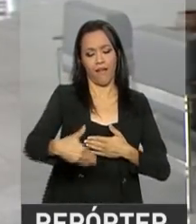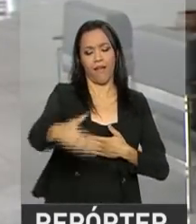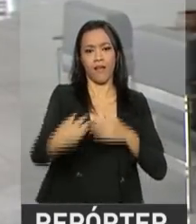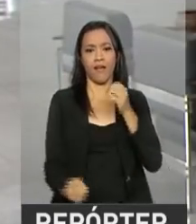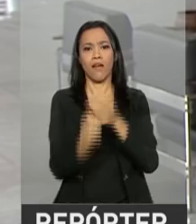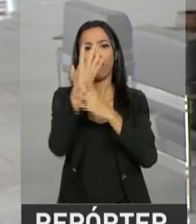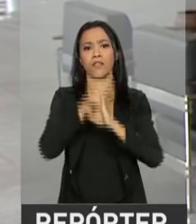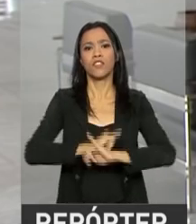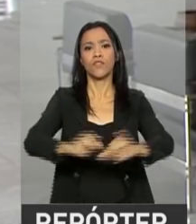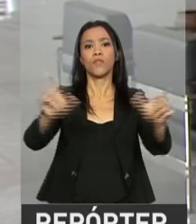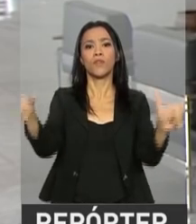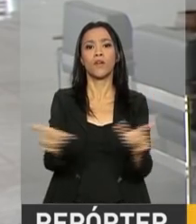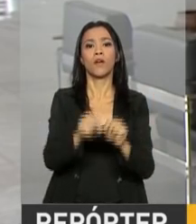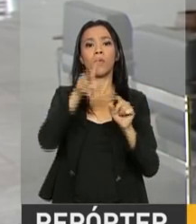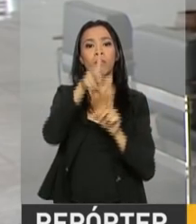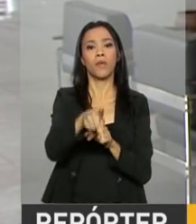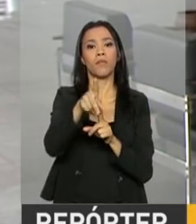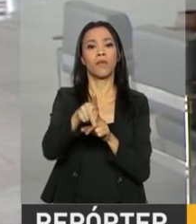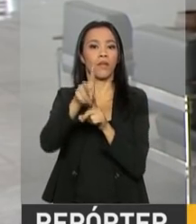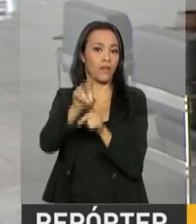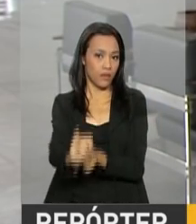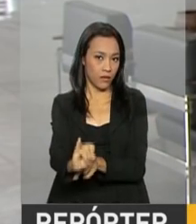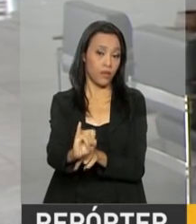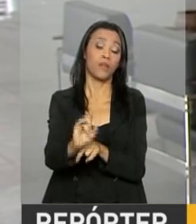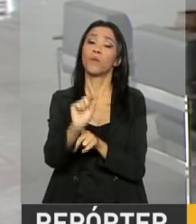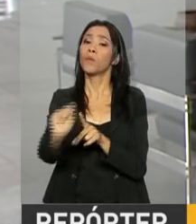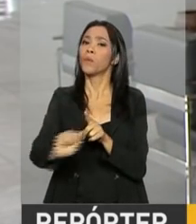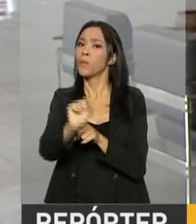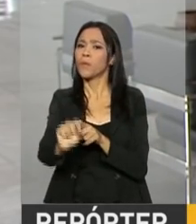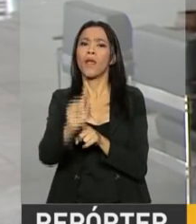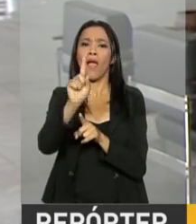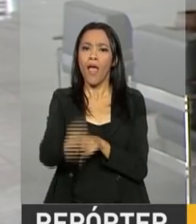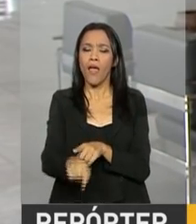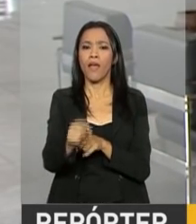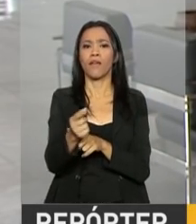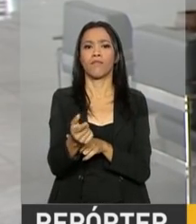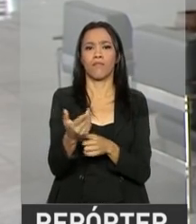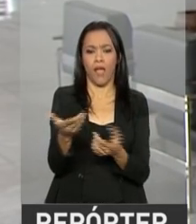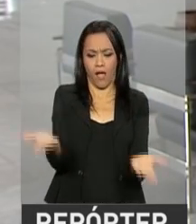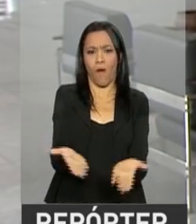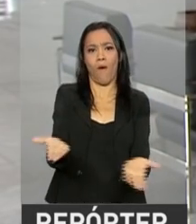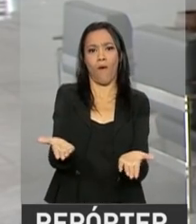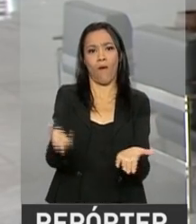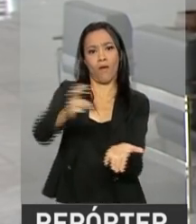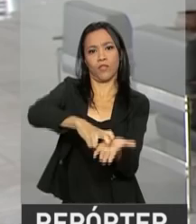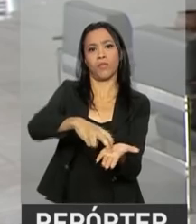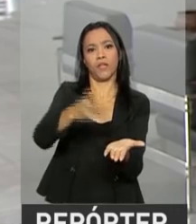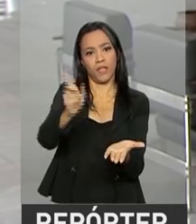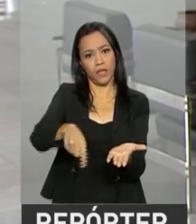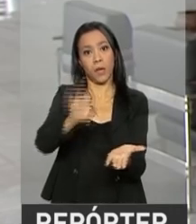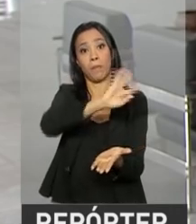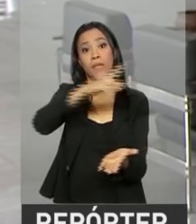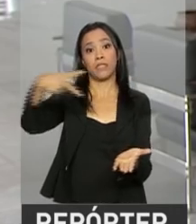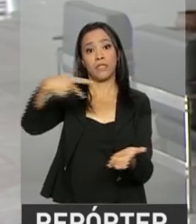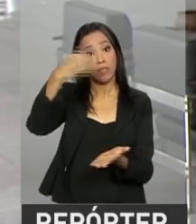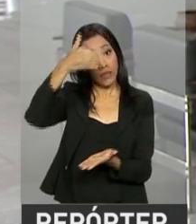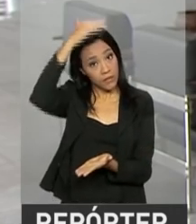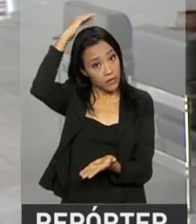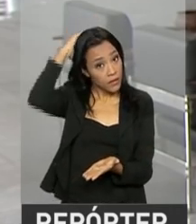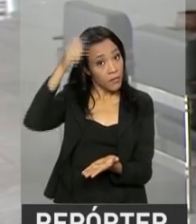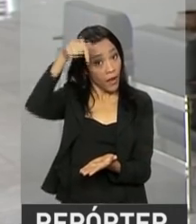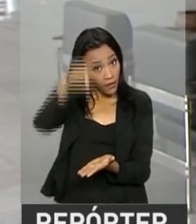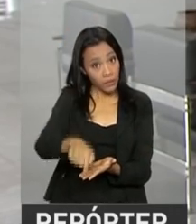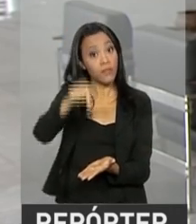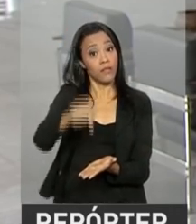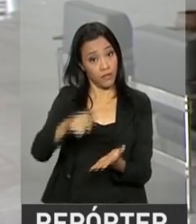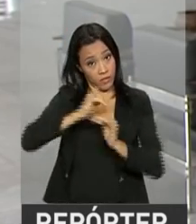Programa de Parcerias de Investimentos do Governo Federal, PPI, vai ser feito agora pela manhã pelo presidente Michel Temer aqui